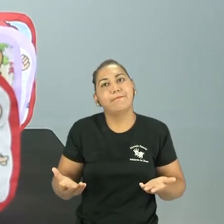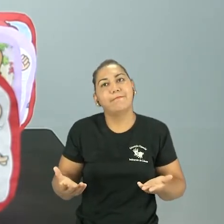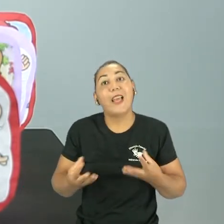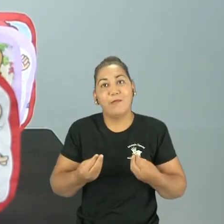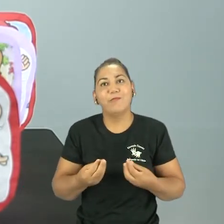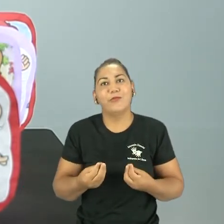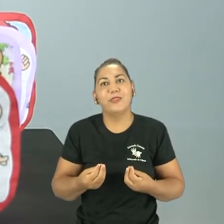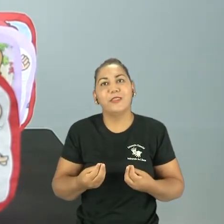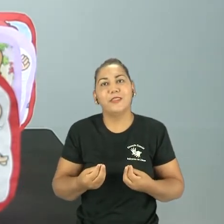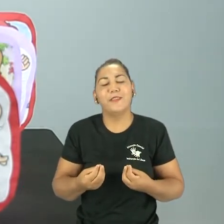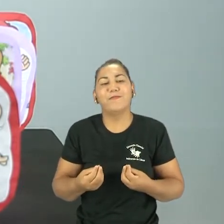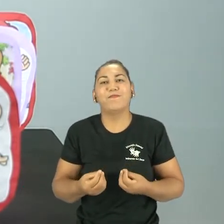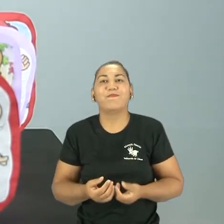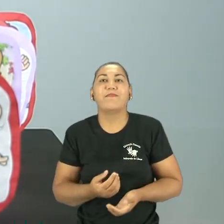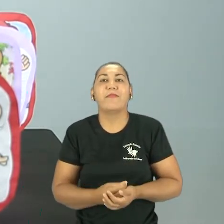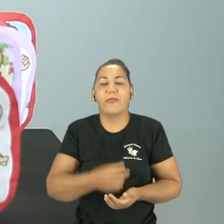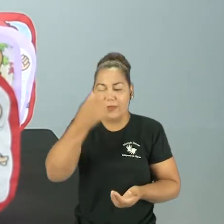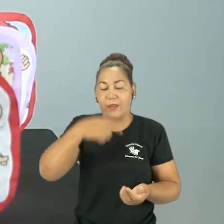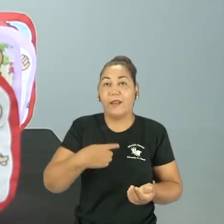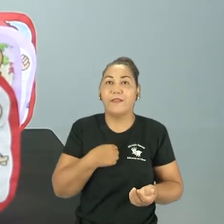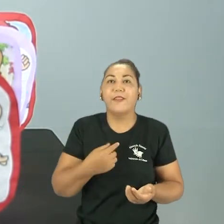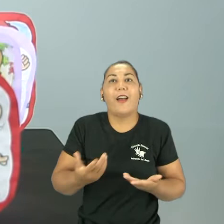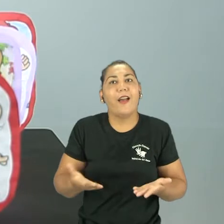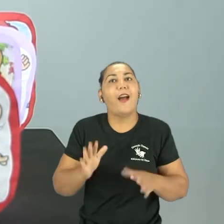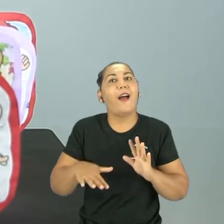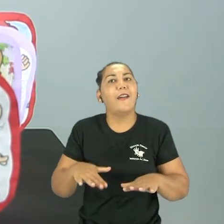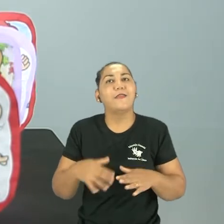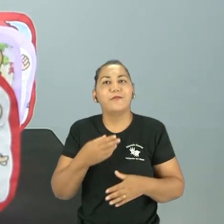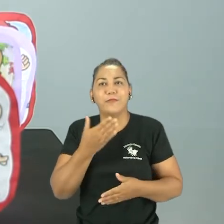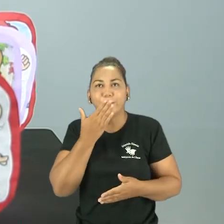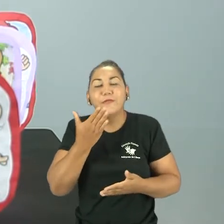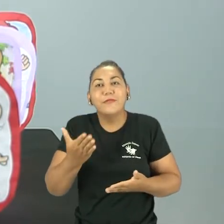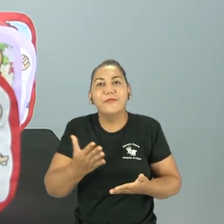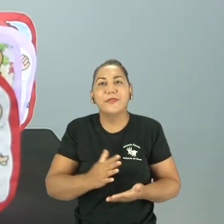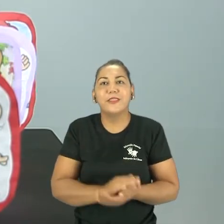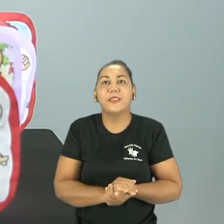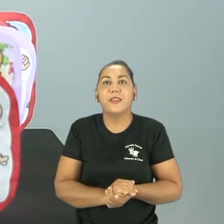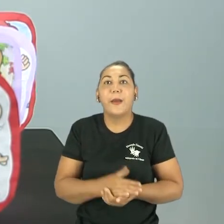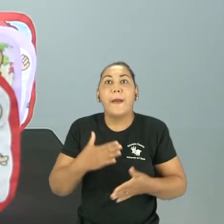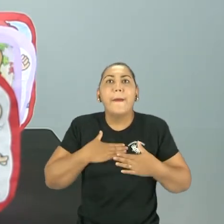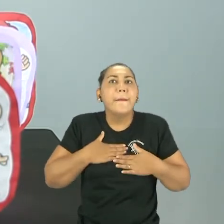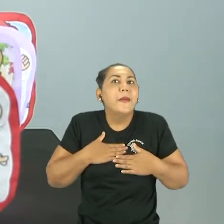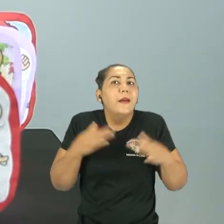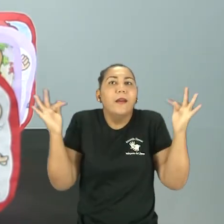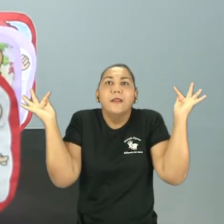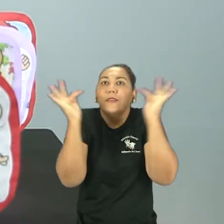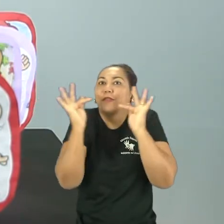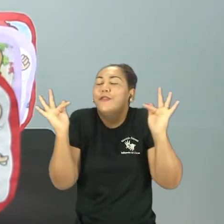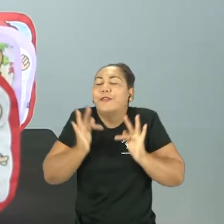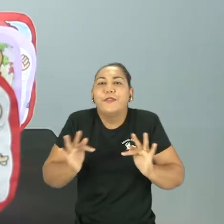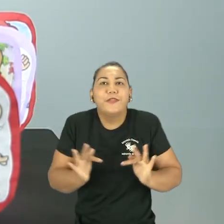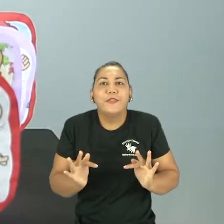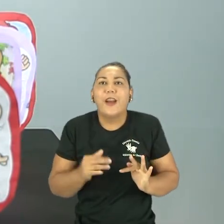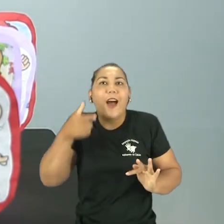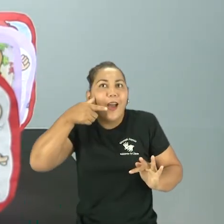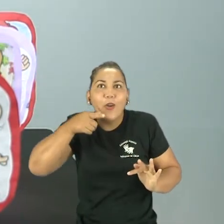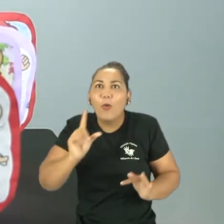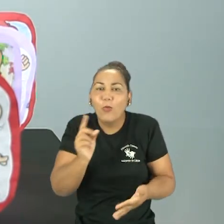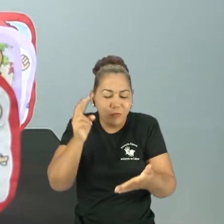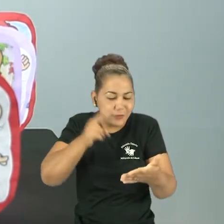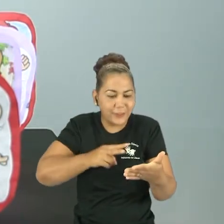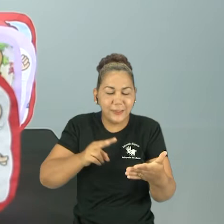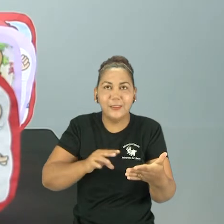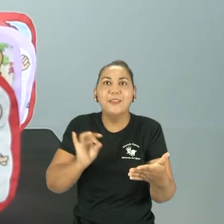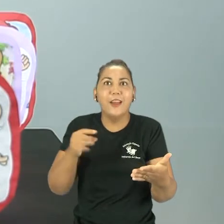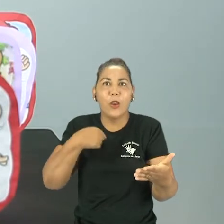Eu particularmente fazia bastante. Para mim, uma das maiores alegrias foi quando eu consegui ler um gibi, só eu ler.